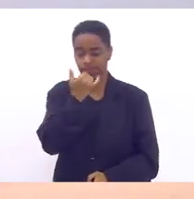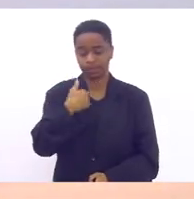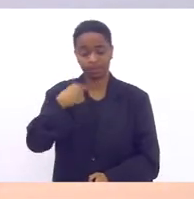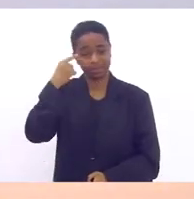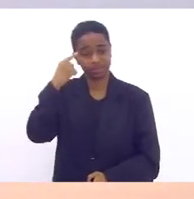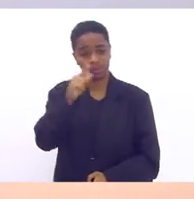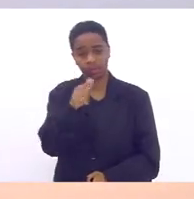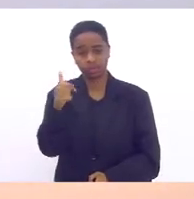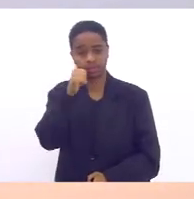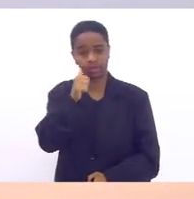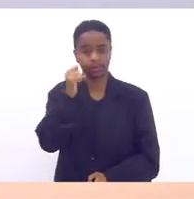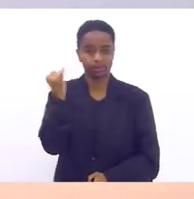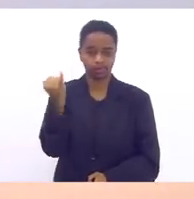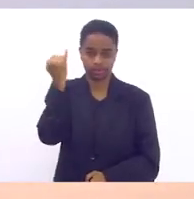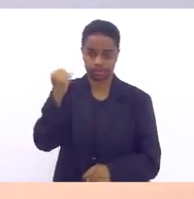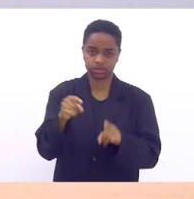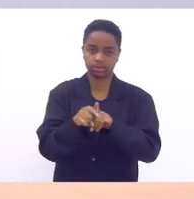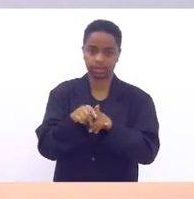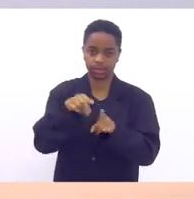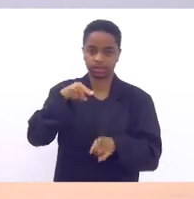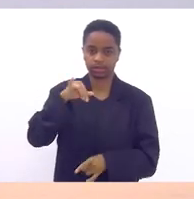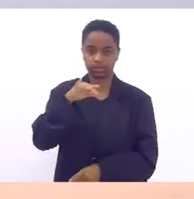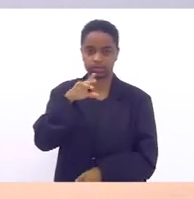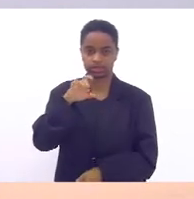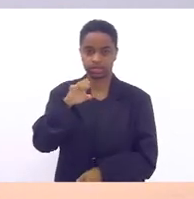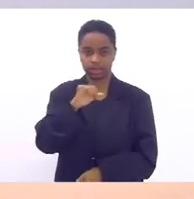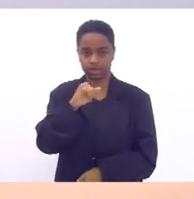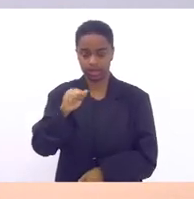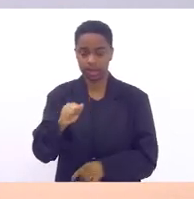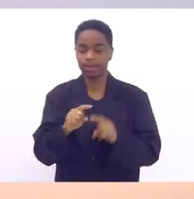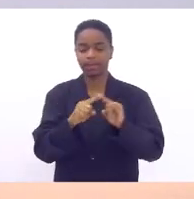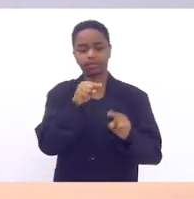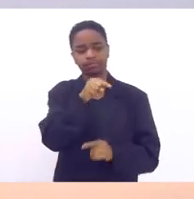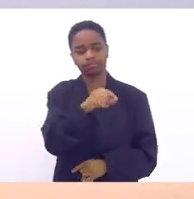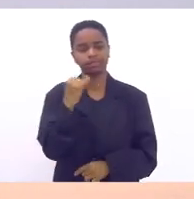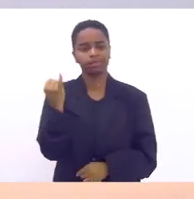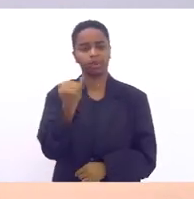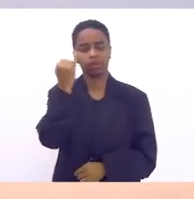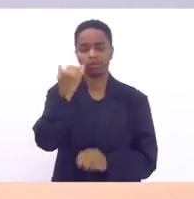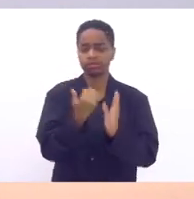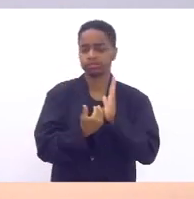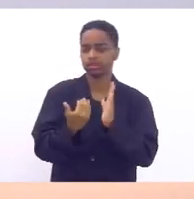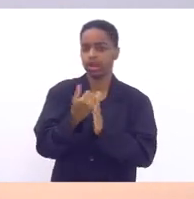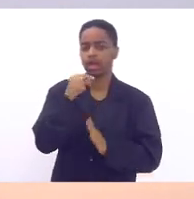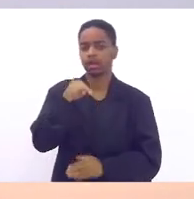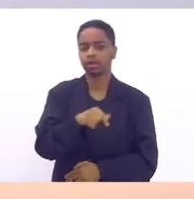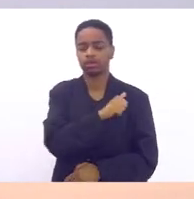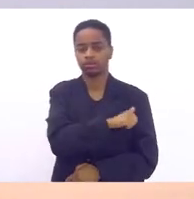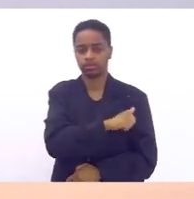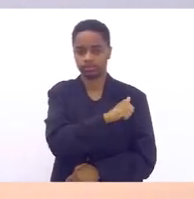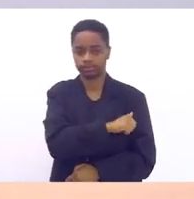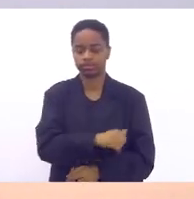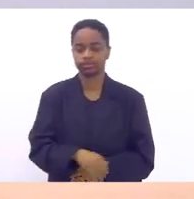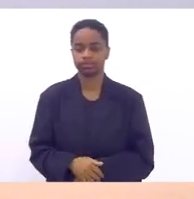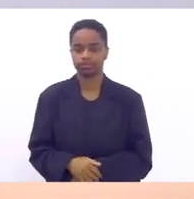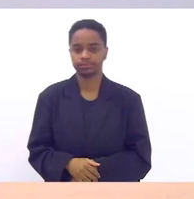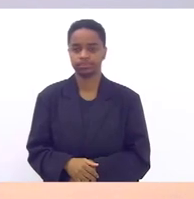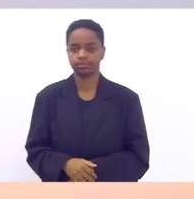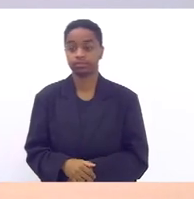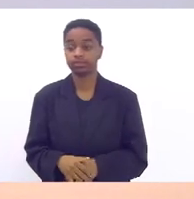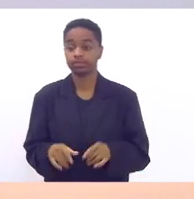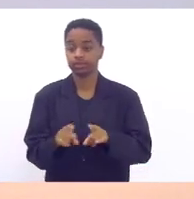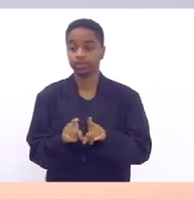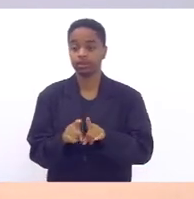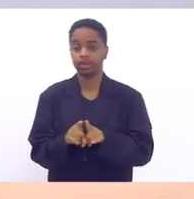nsia freil é nízia Trindade uma figura tão importante sobretudo pro estado do Rio de Janeiro e que muito